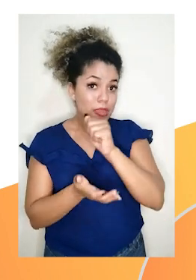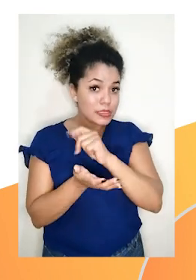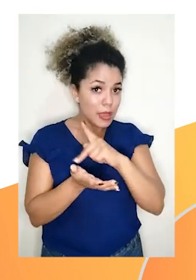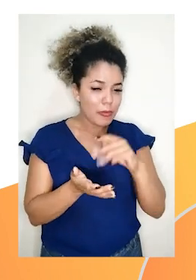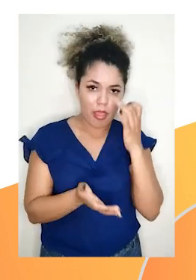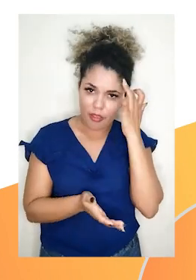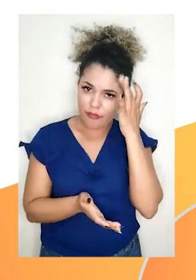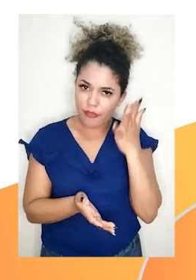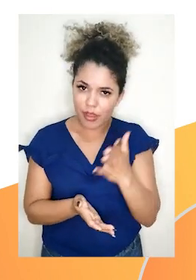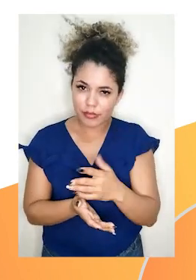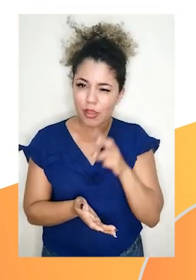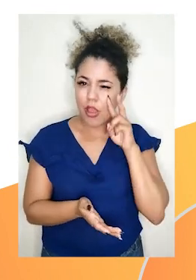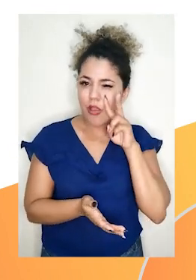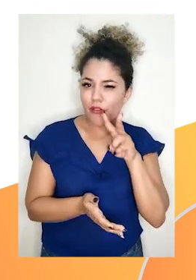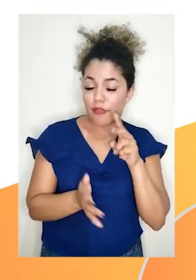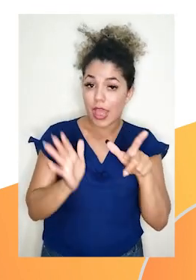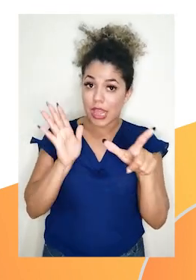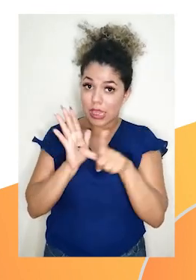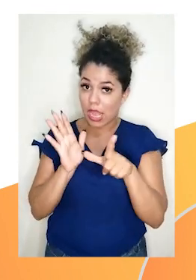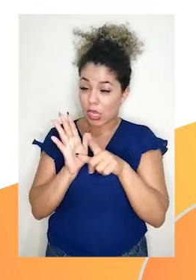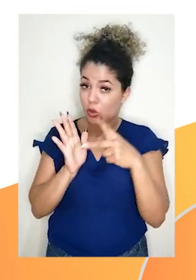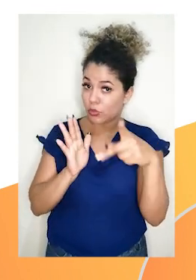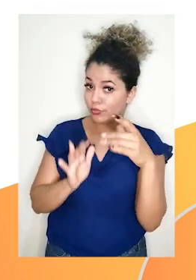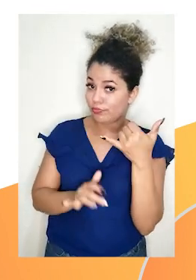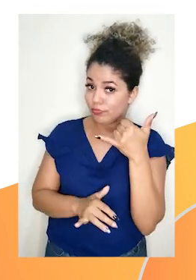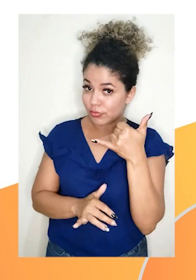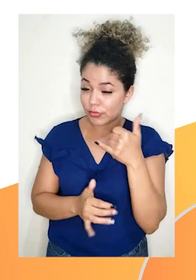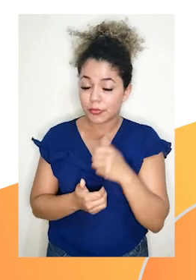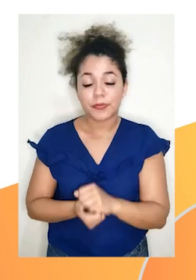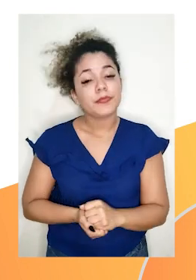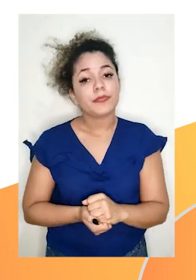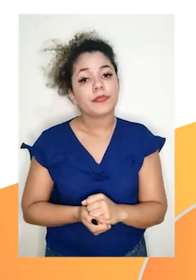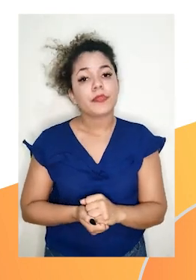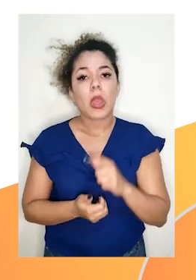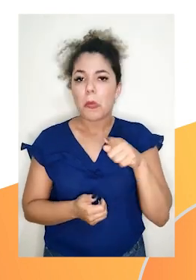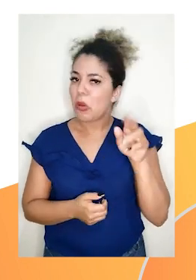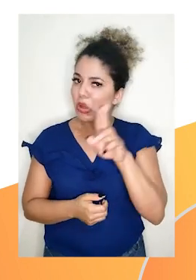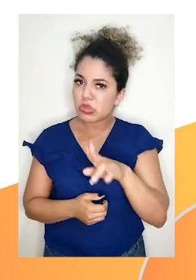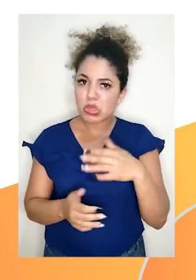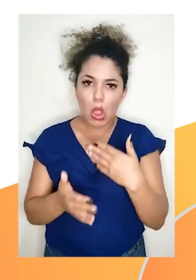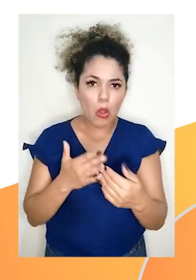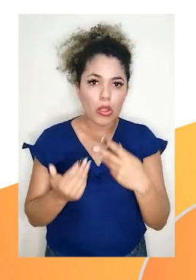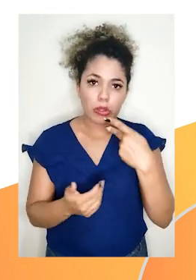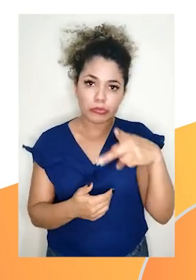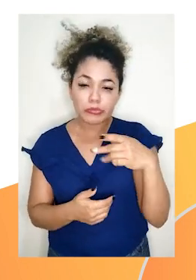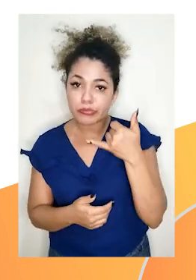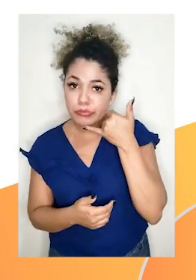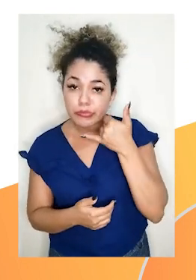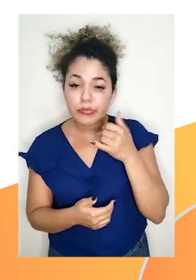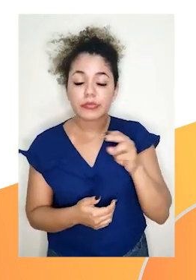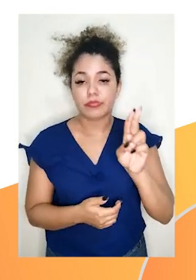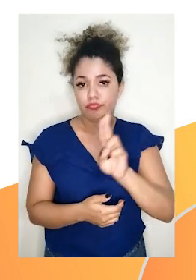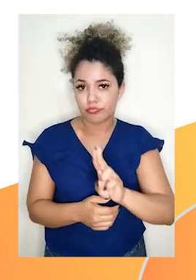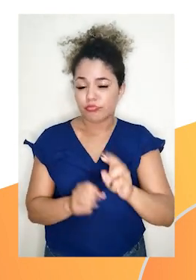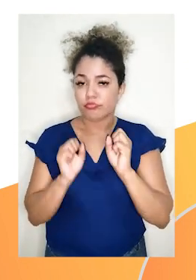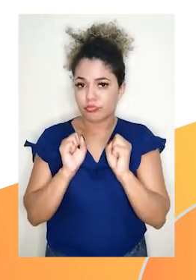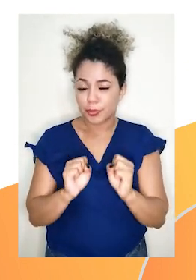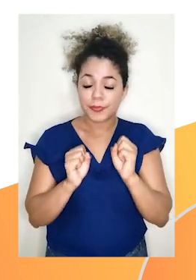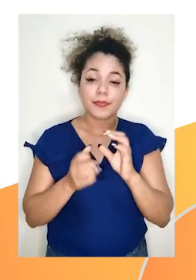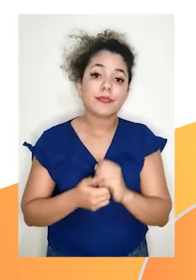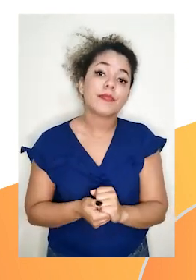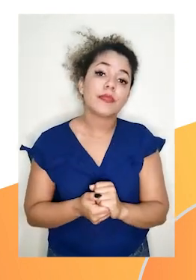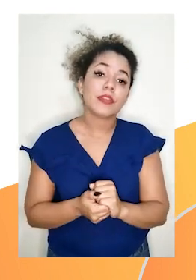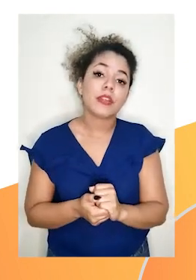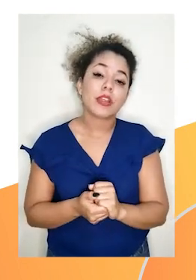muito fácil. Vamos entrar na loja de aplicativos, aqui usamos o Google Play, mas você pode utilizar a loja de aplicativos no seu smartphone